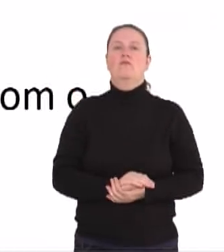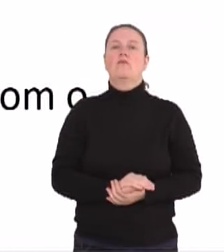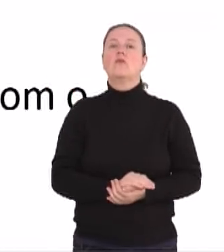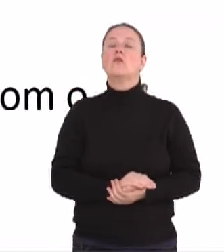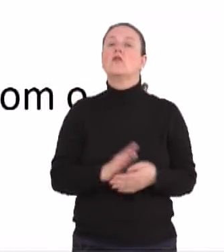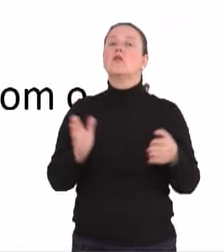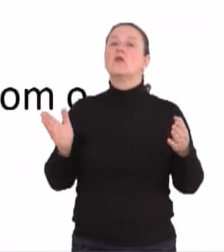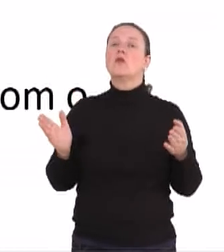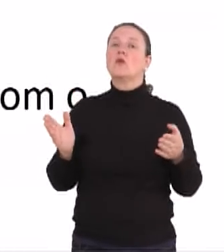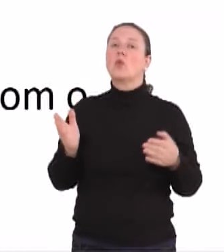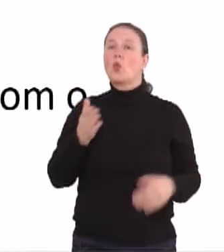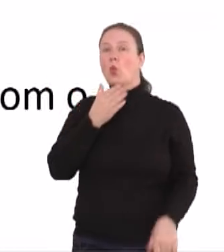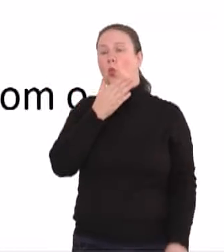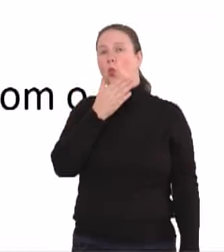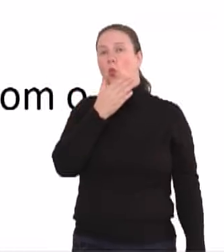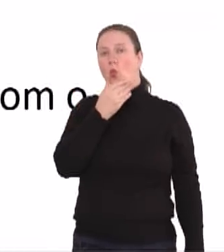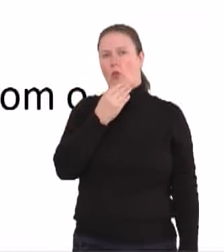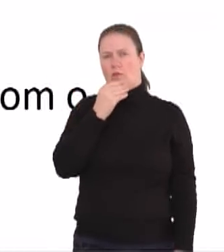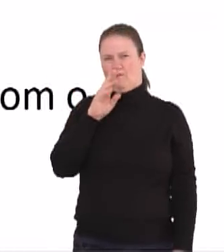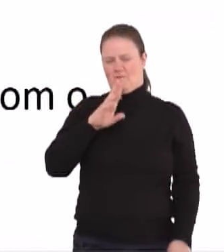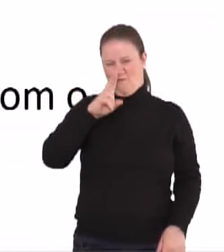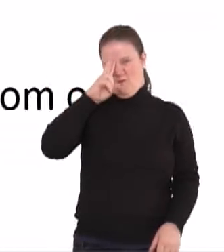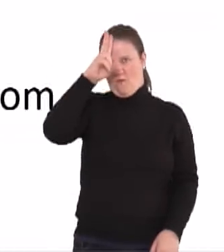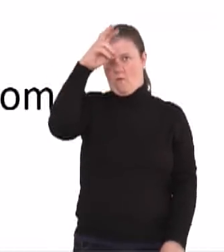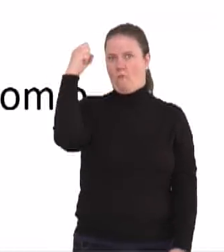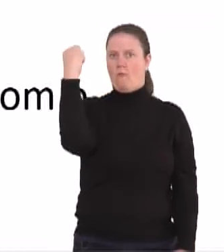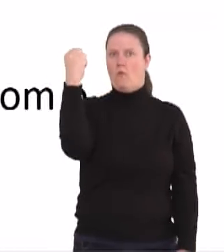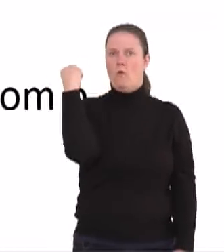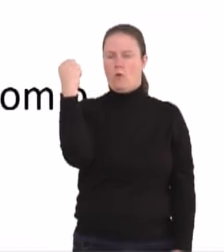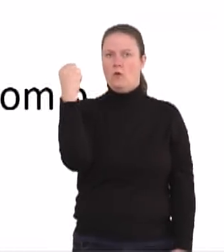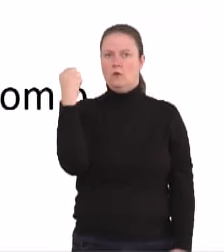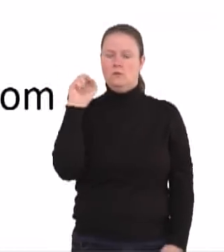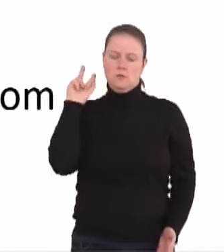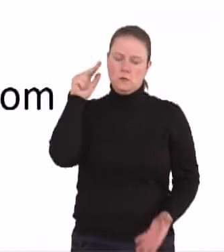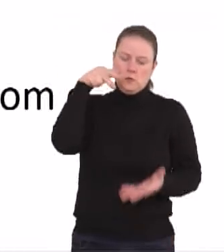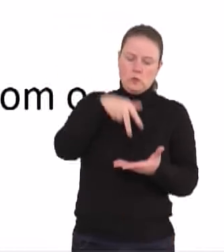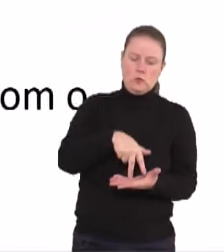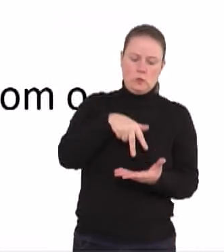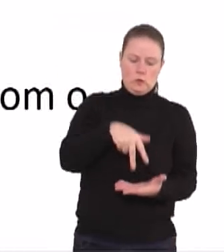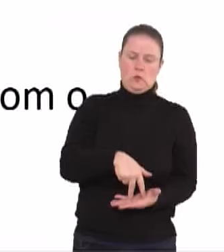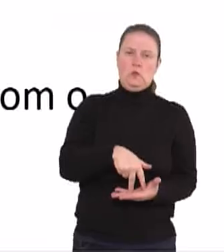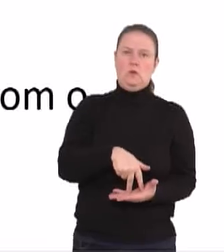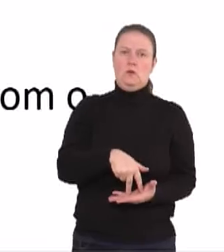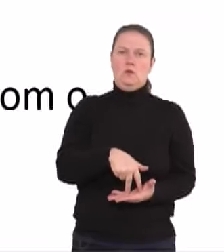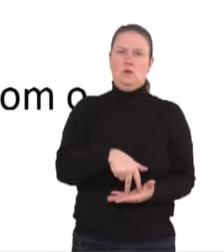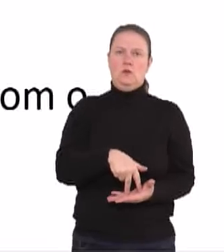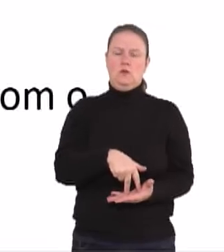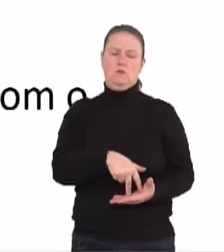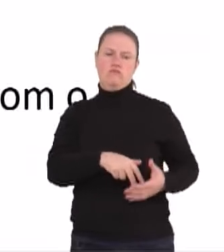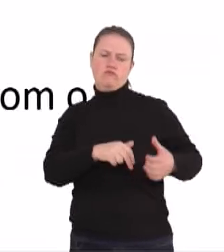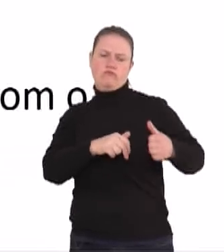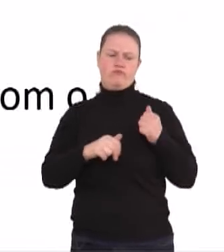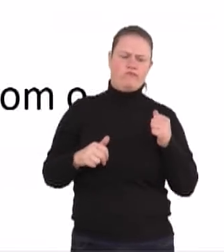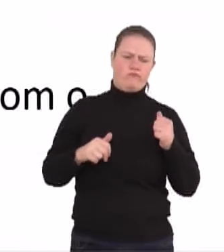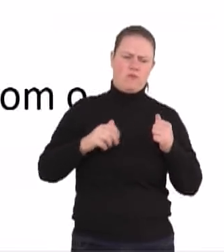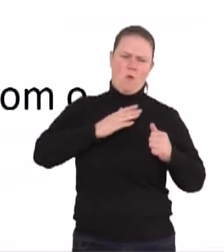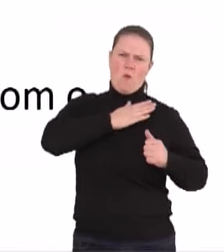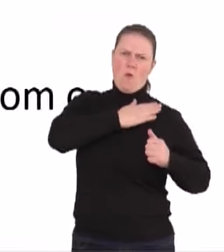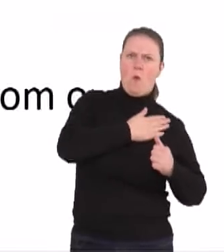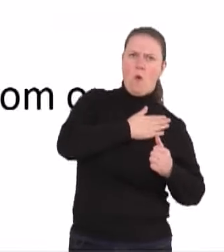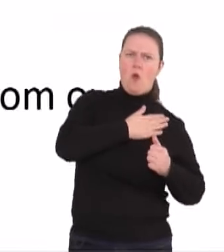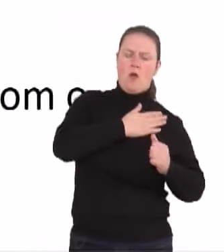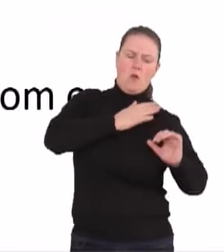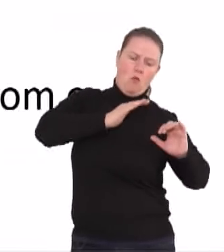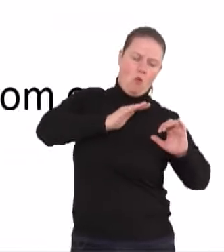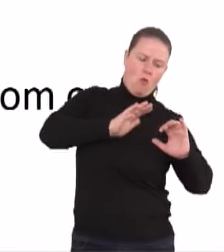Tani, que era o mais forte de todos, firmou bem os pés em Papa, encaixou os ombros no corpo de Rangi e